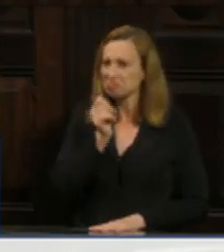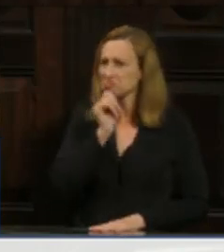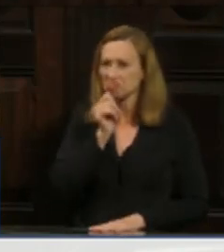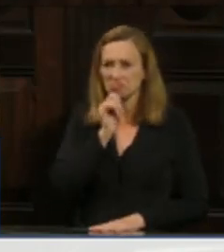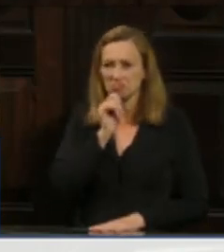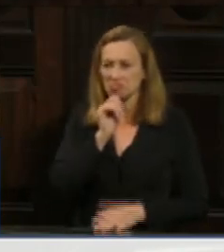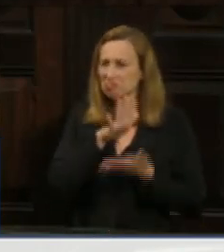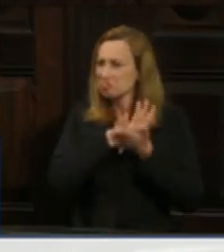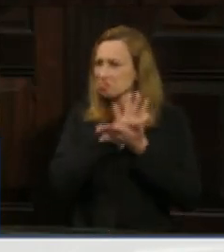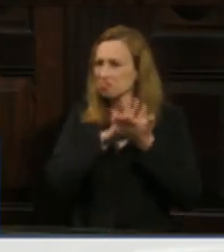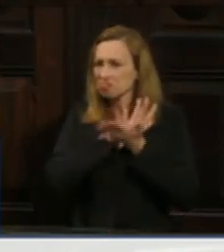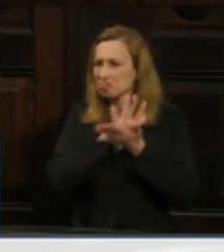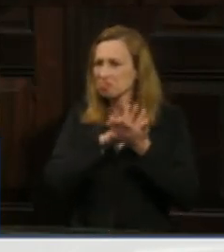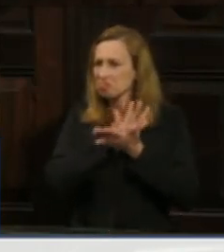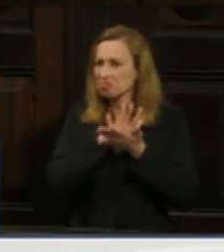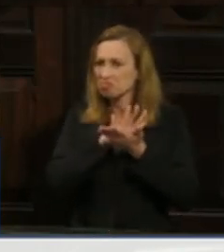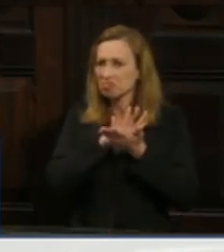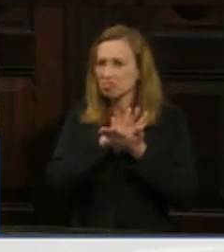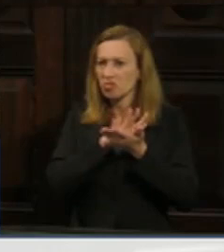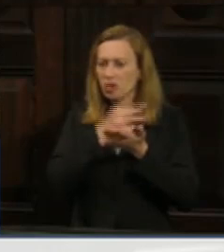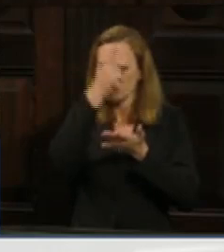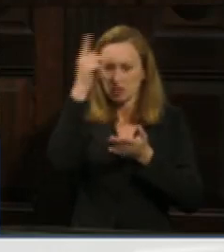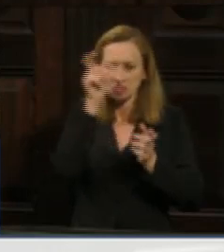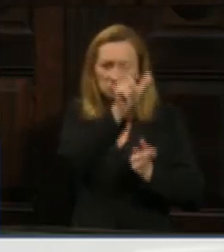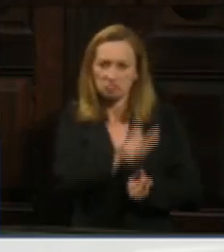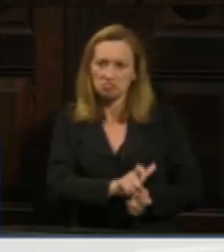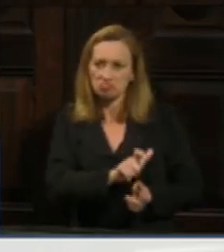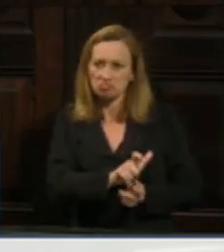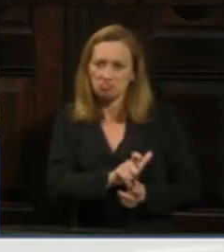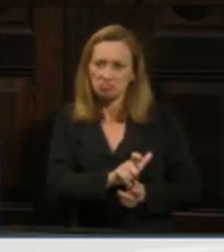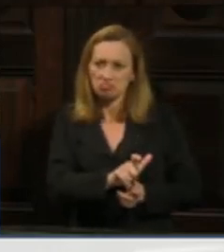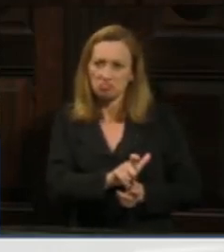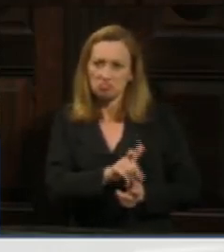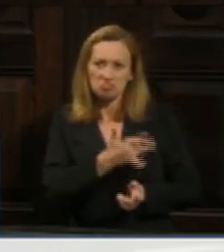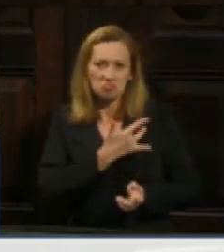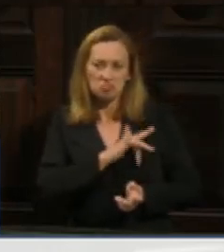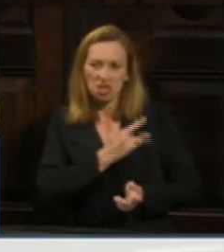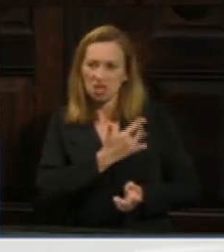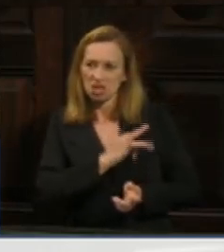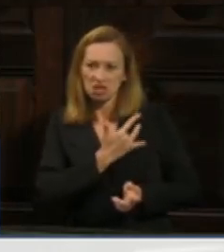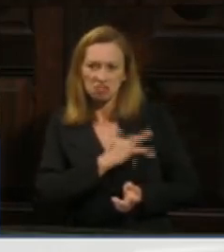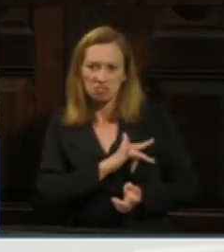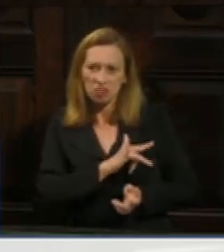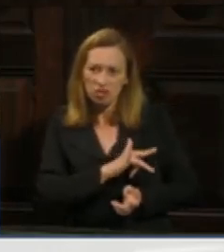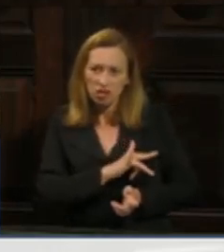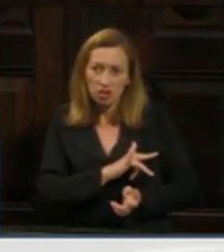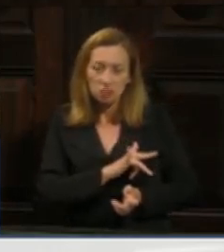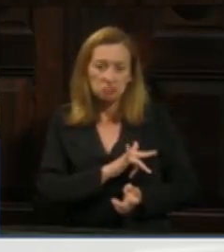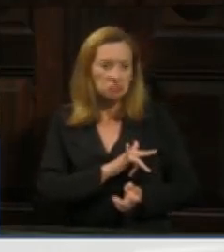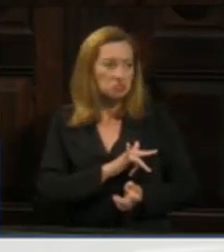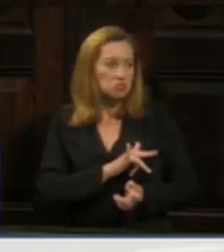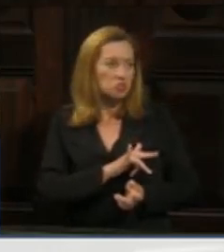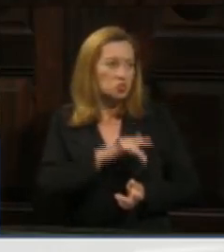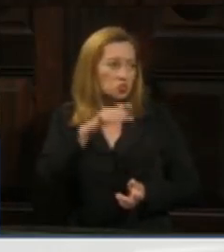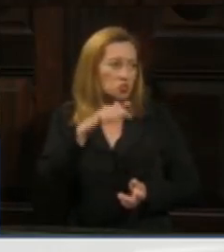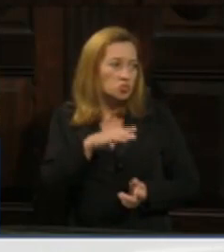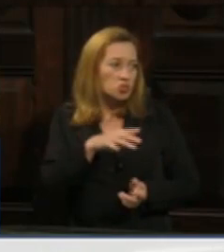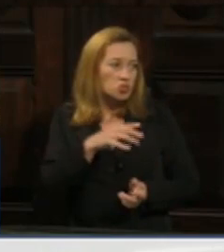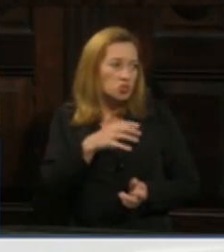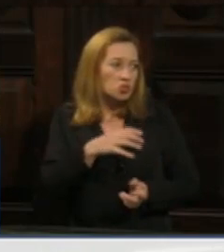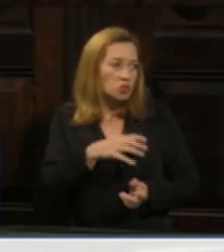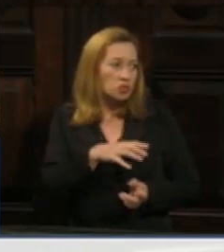movimento característico de um Estado penal de exceção estava operando apenas numa